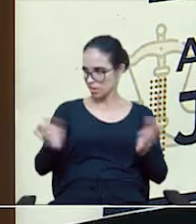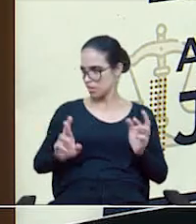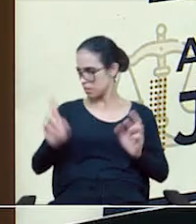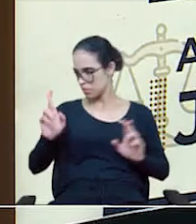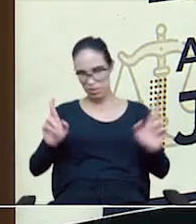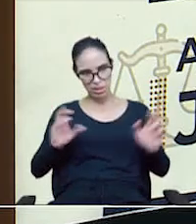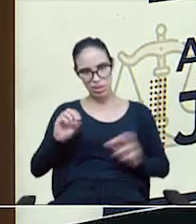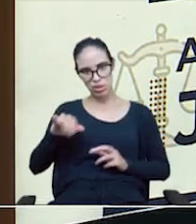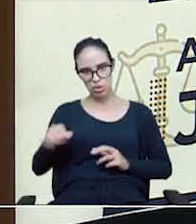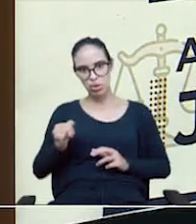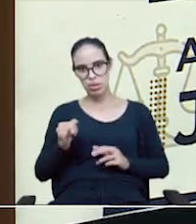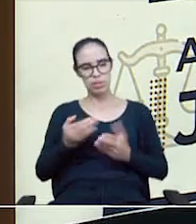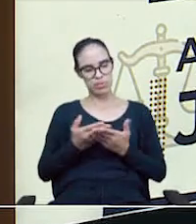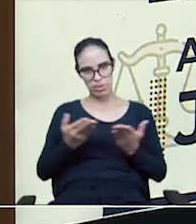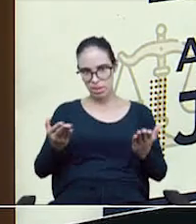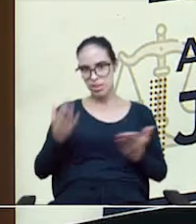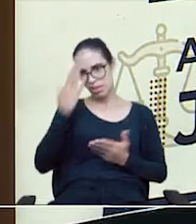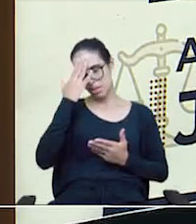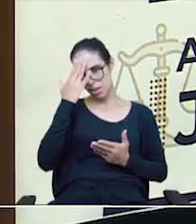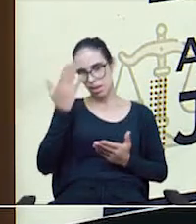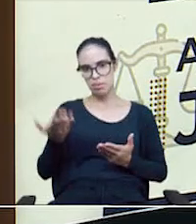tão eficazmente